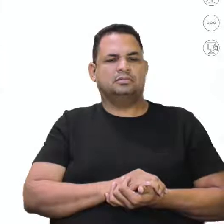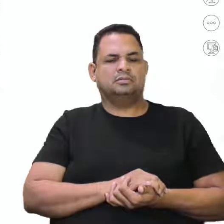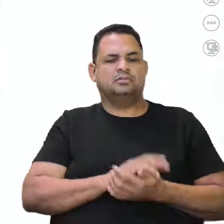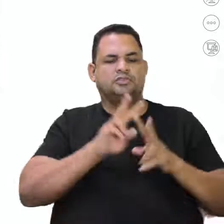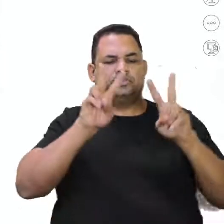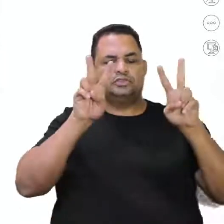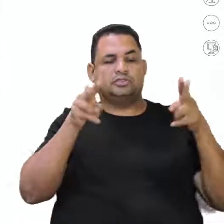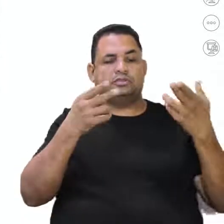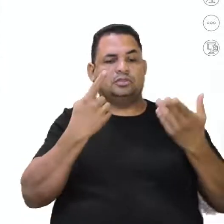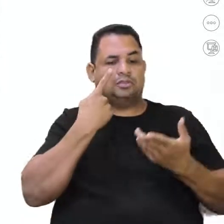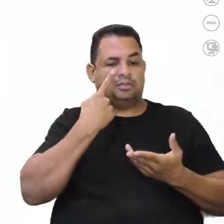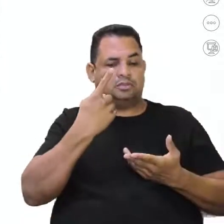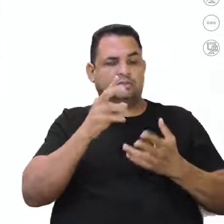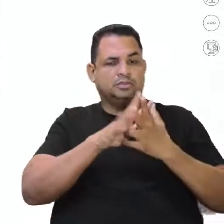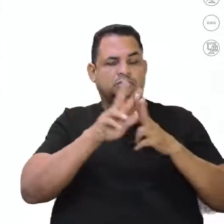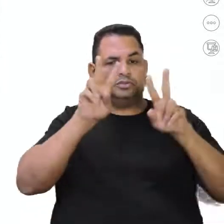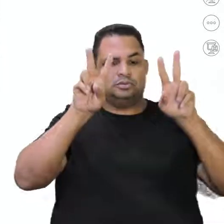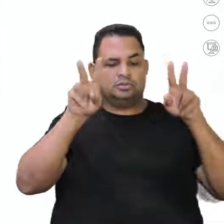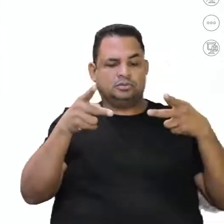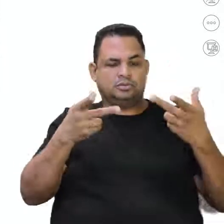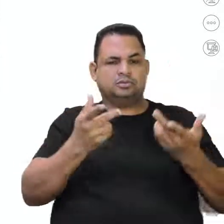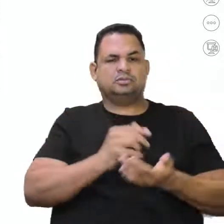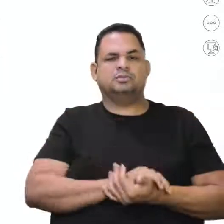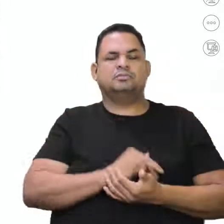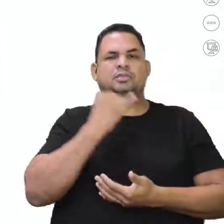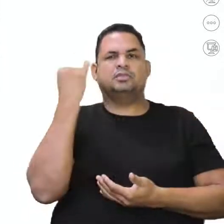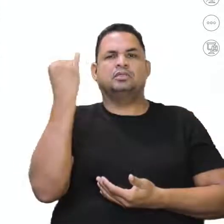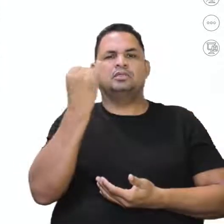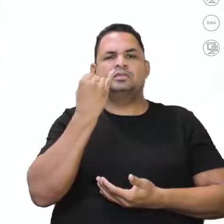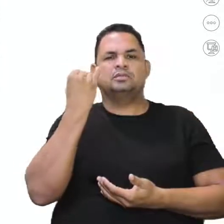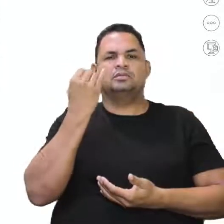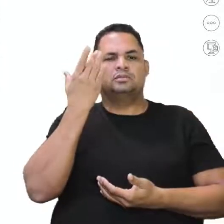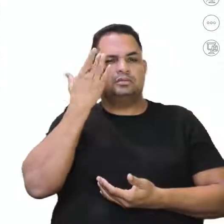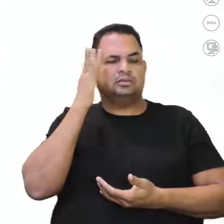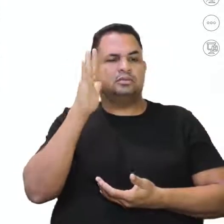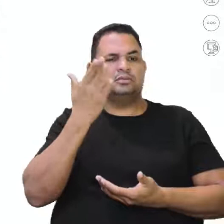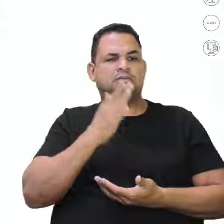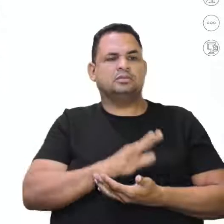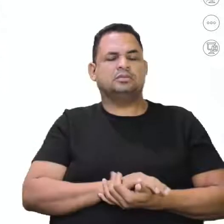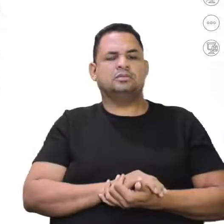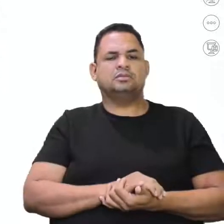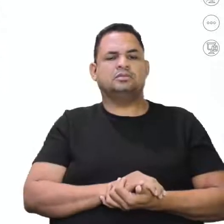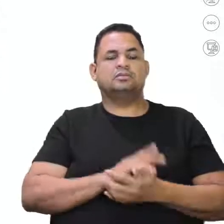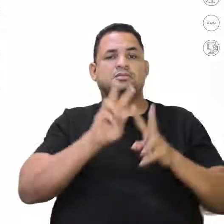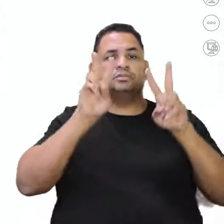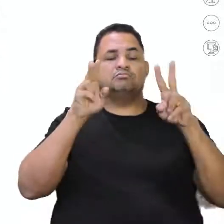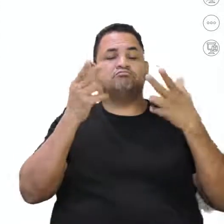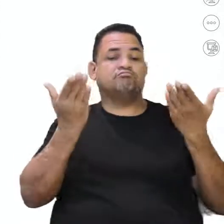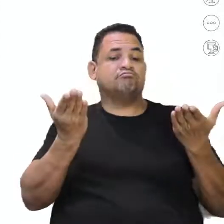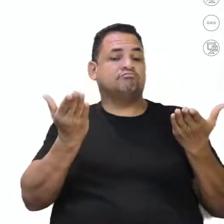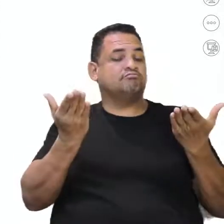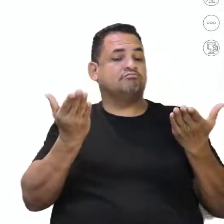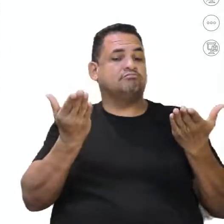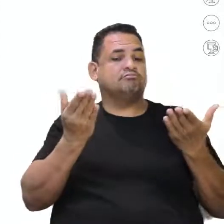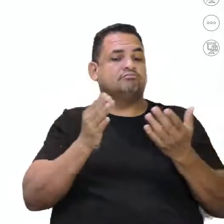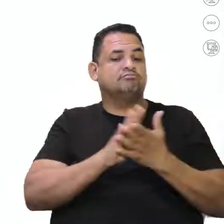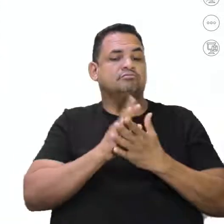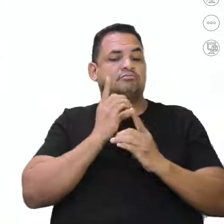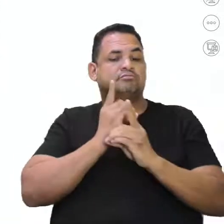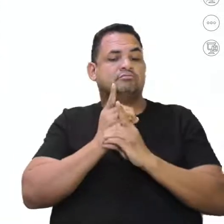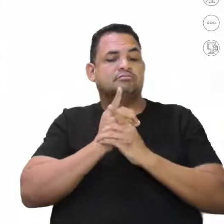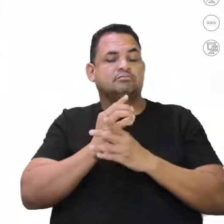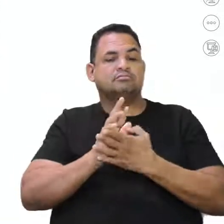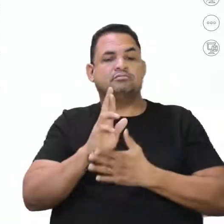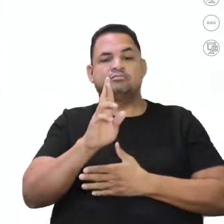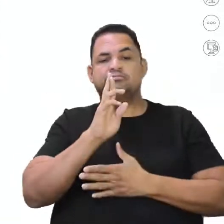título. O título do texto, title, muito importante. Para quem não sabe, às vezes é no título que você encontra a